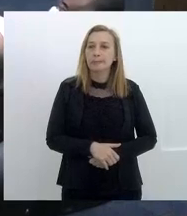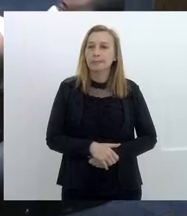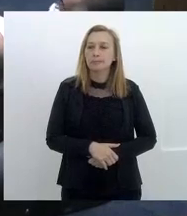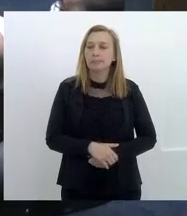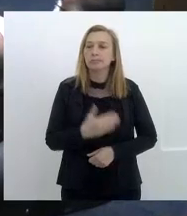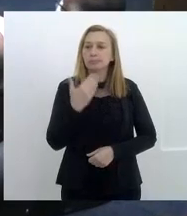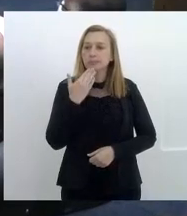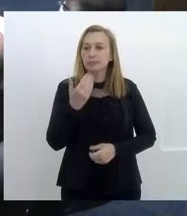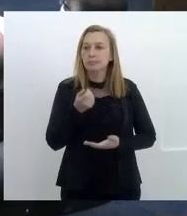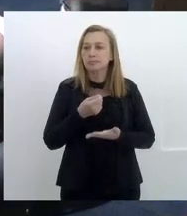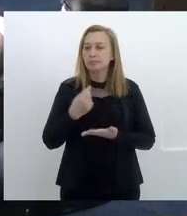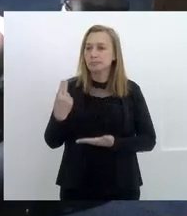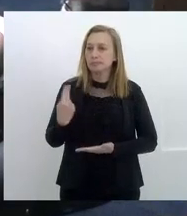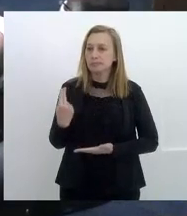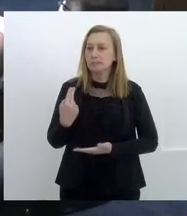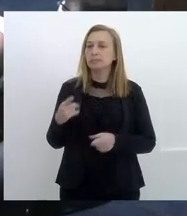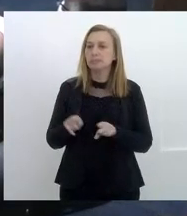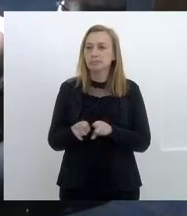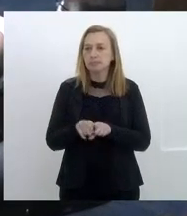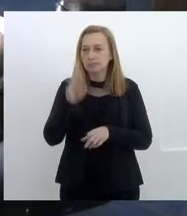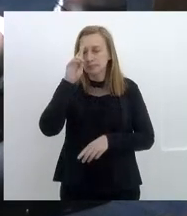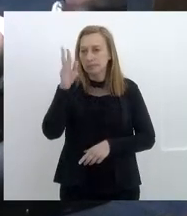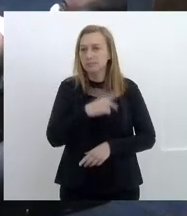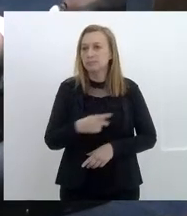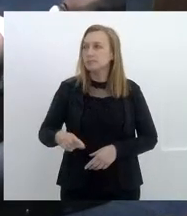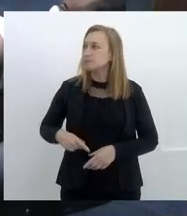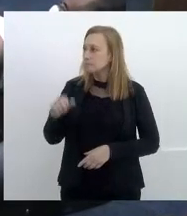peço a inscrição também presidente